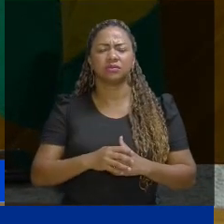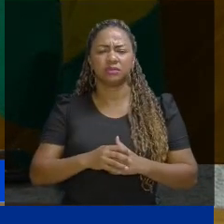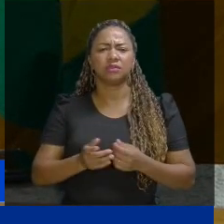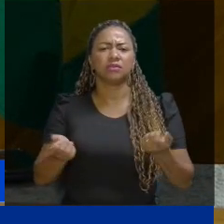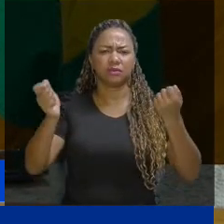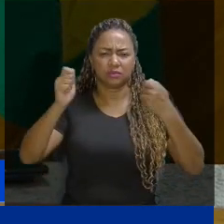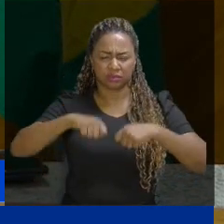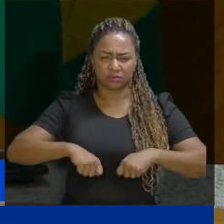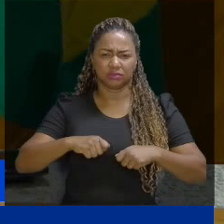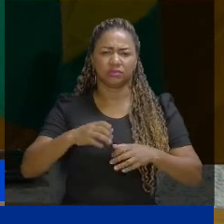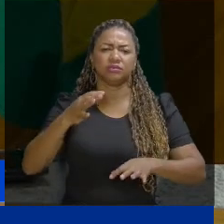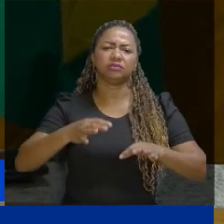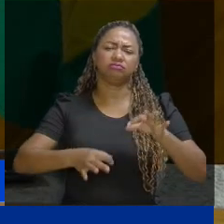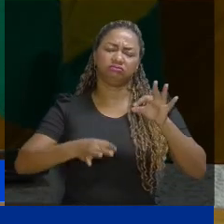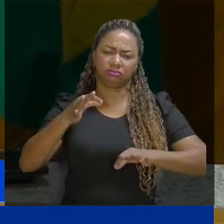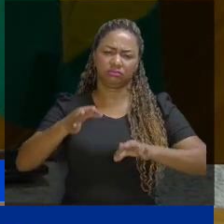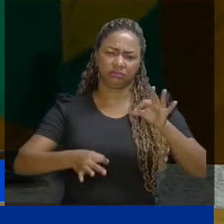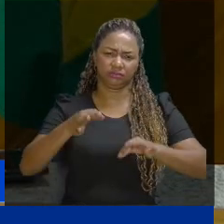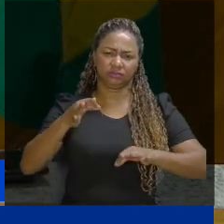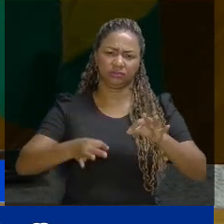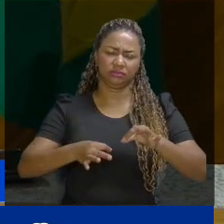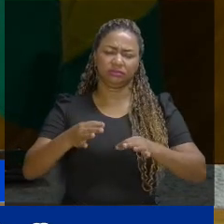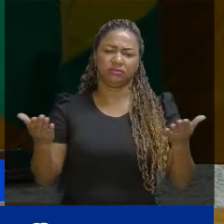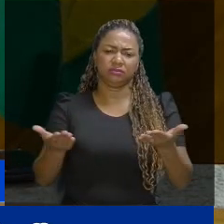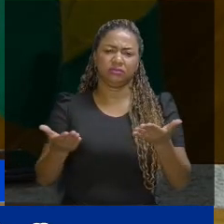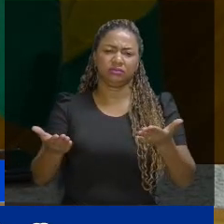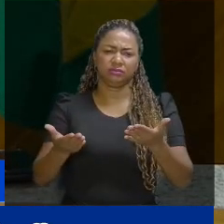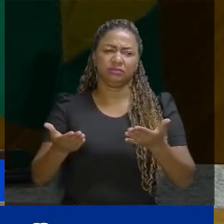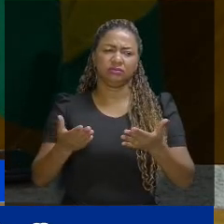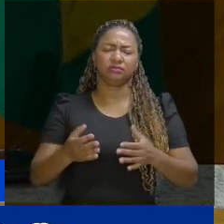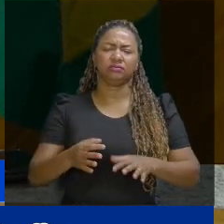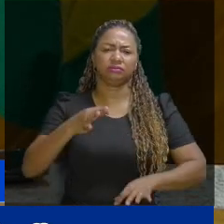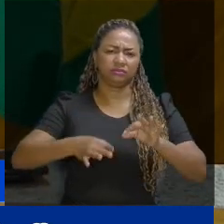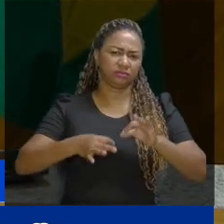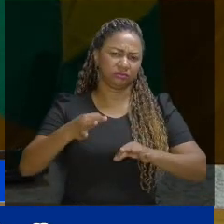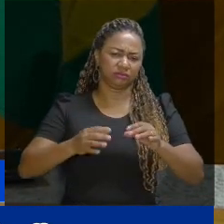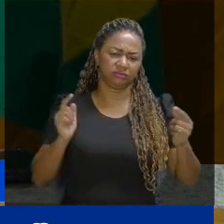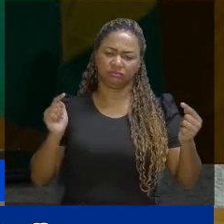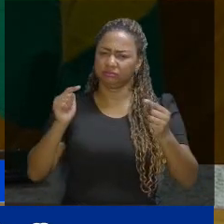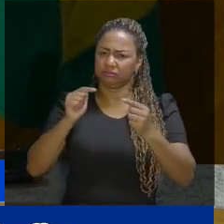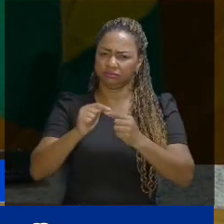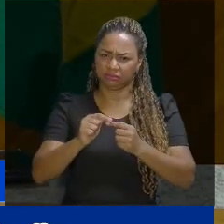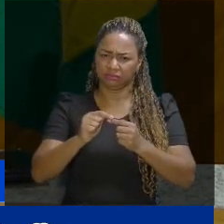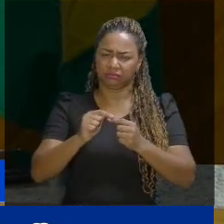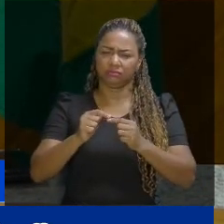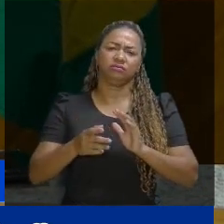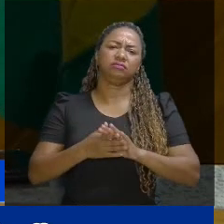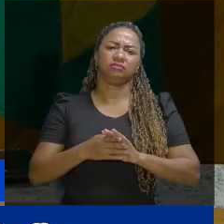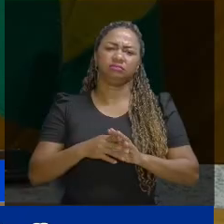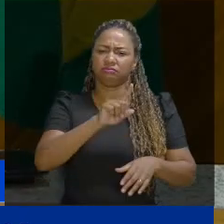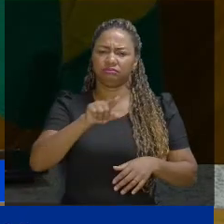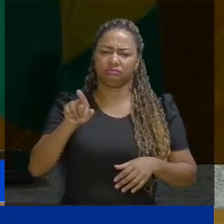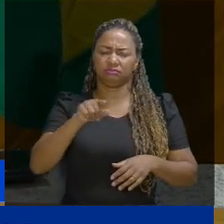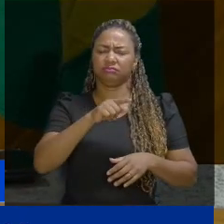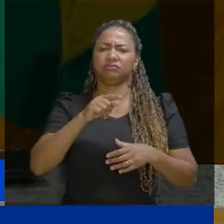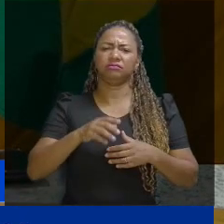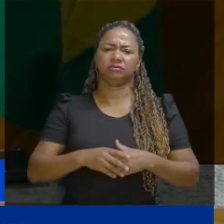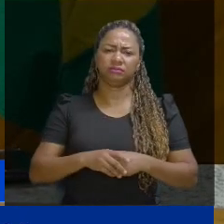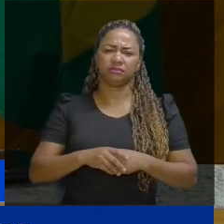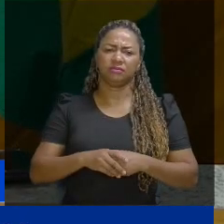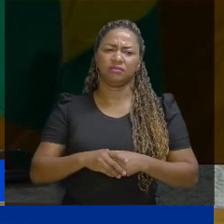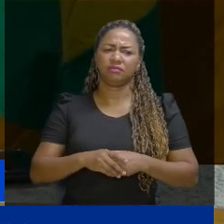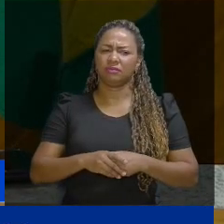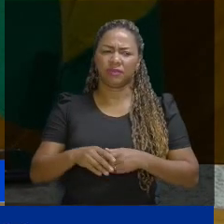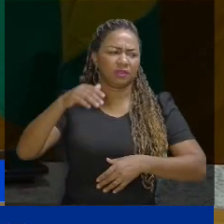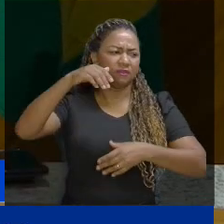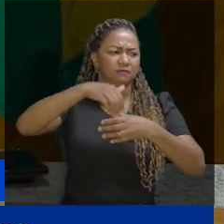a competência do juízo ACO para fazer para fazer a aplicação do efeito suspensivo em relação à inelegibilidade